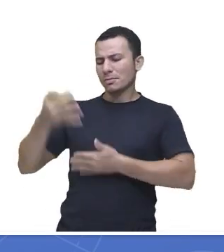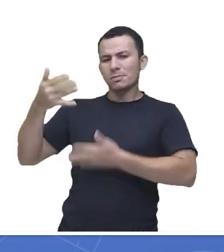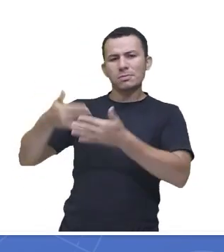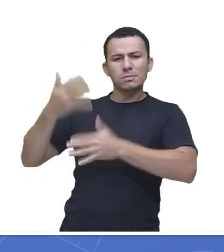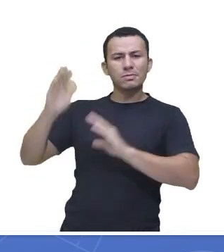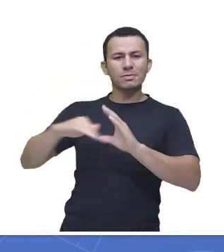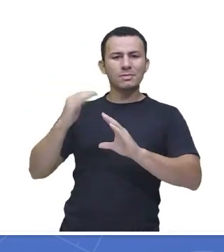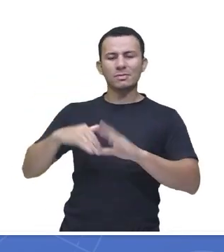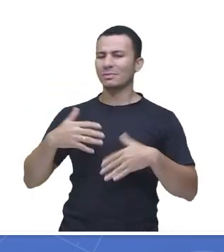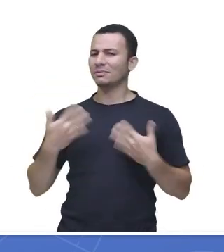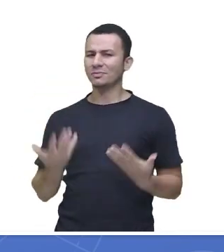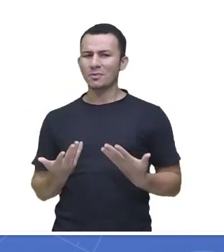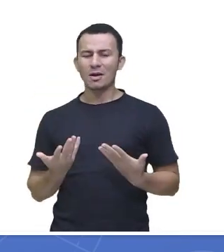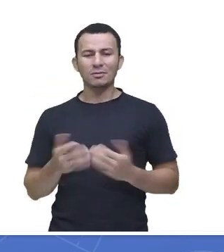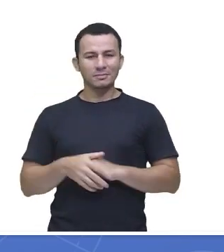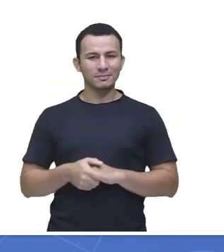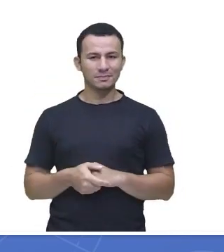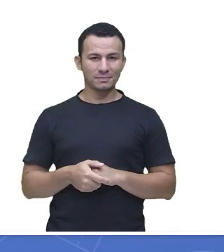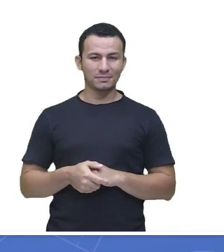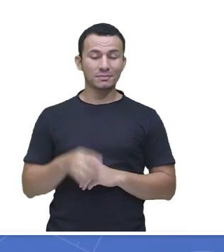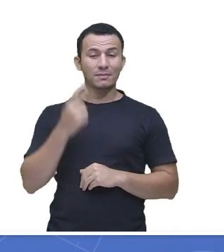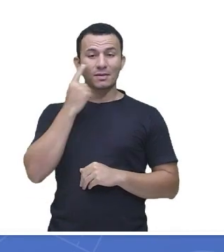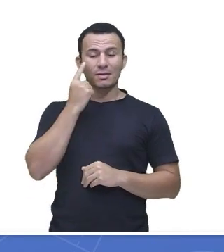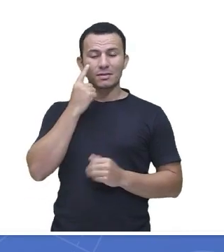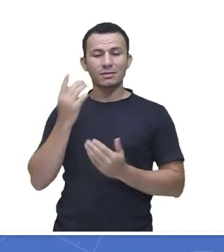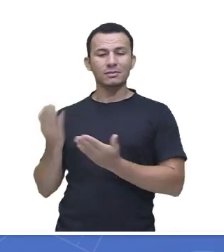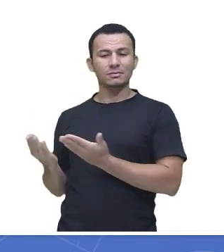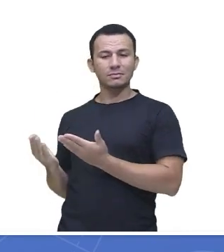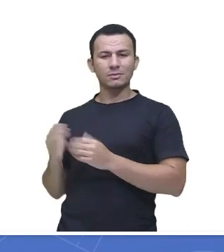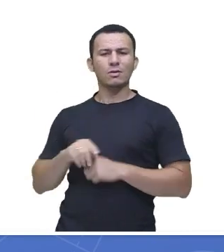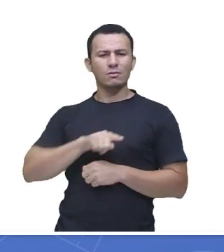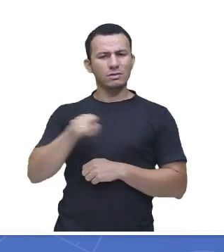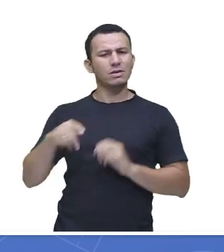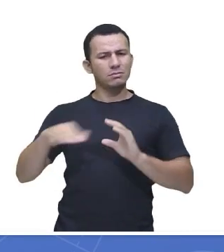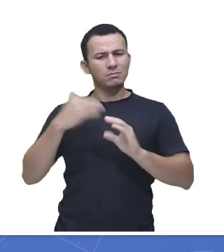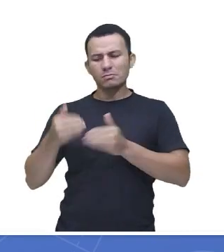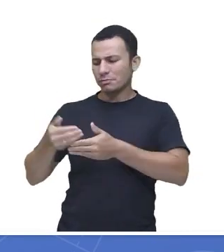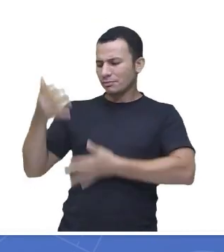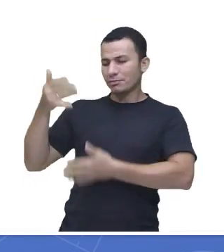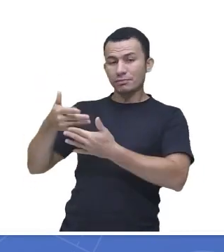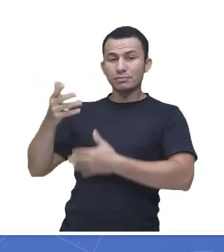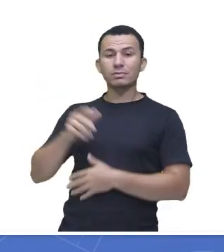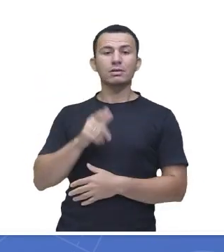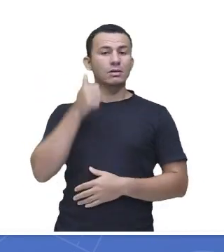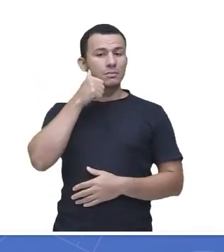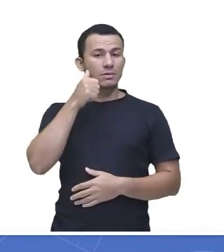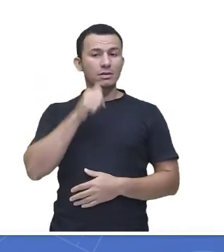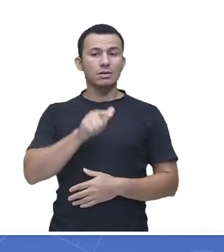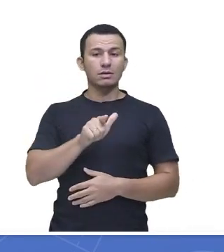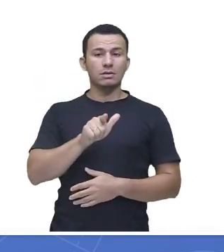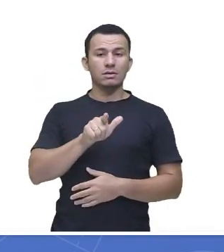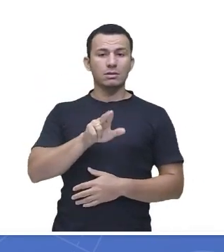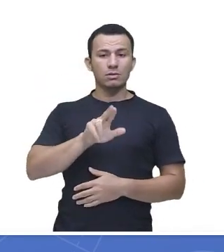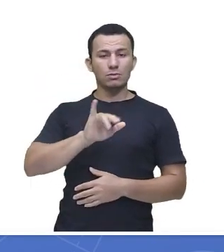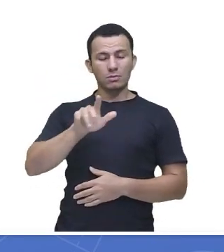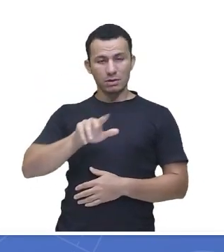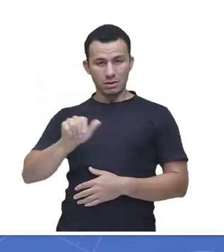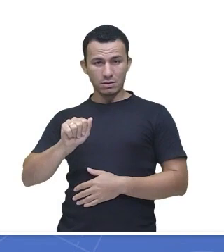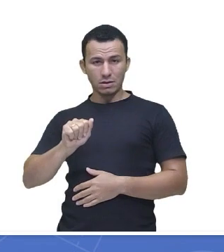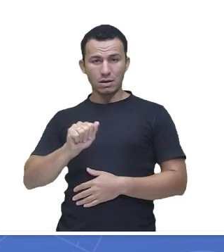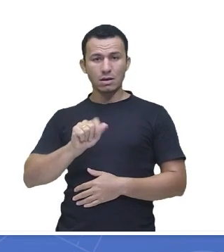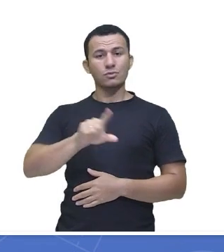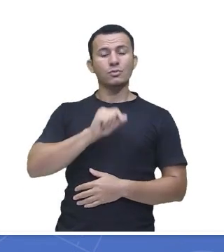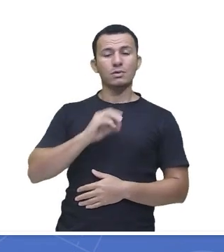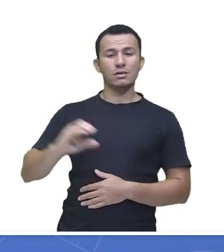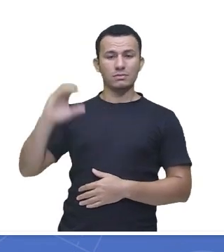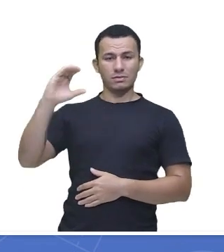Vamos ver o que vocês compartilharam conosco lá no nosso chat. A Luísa marcou para nós a letra C, lá na questão